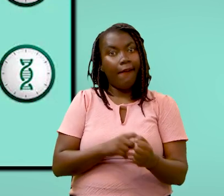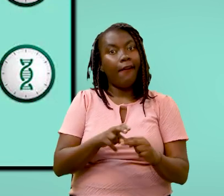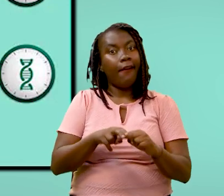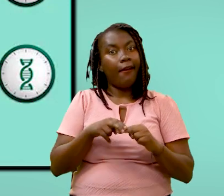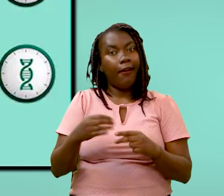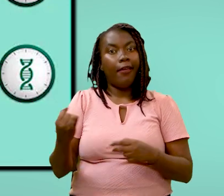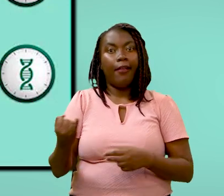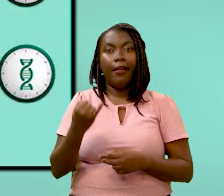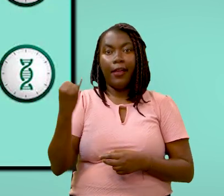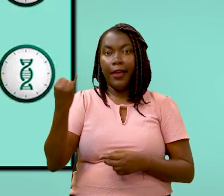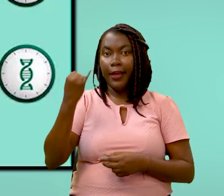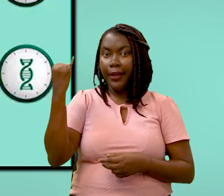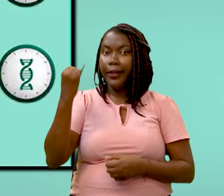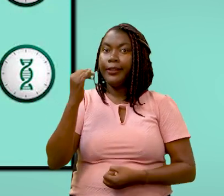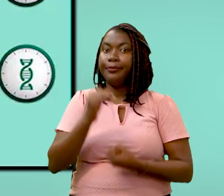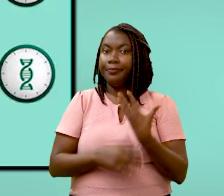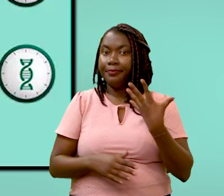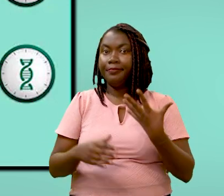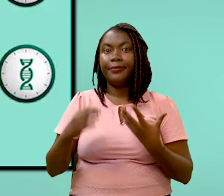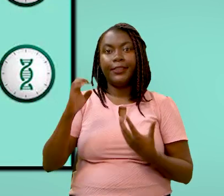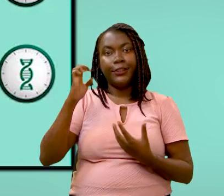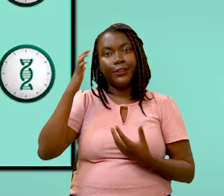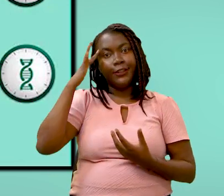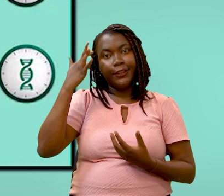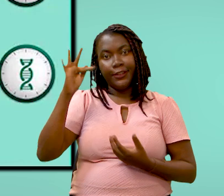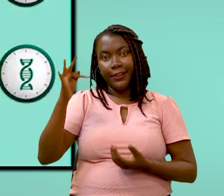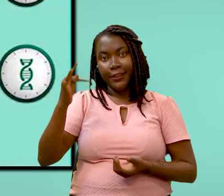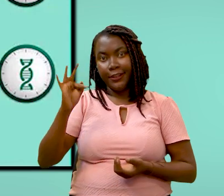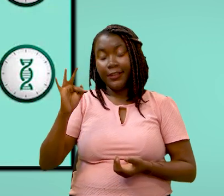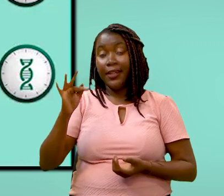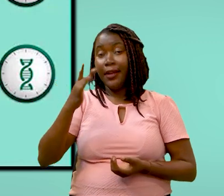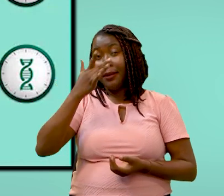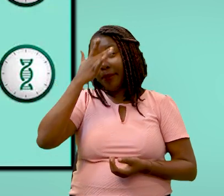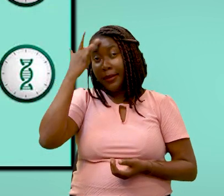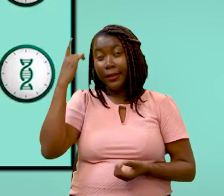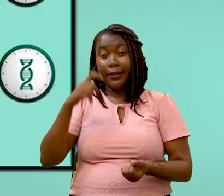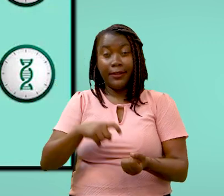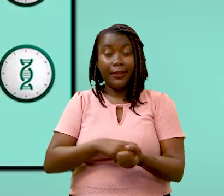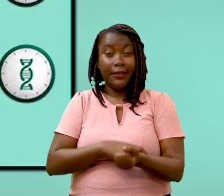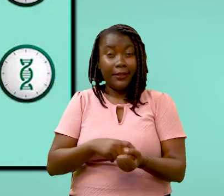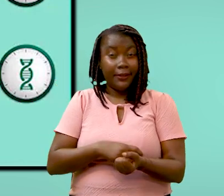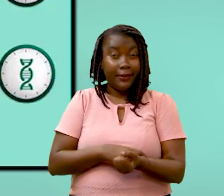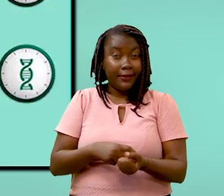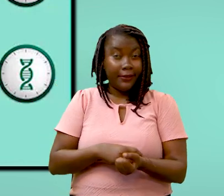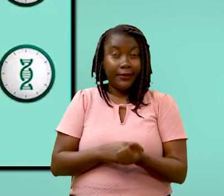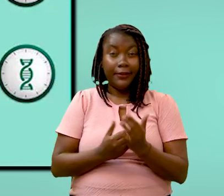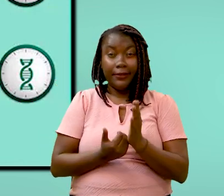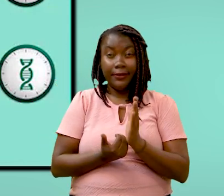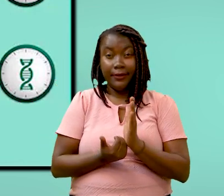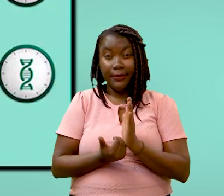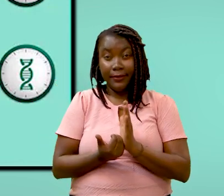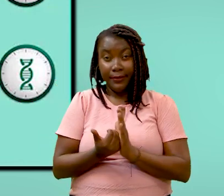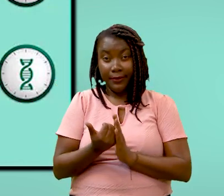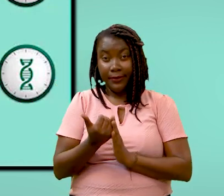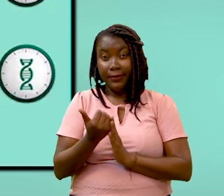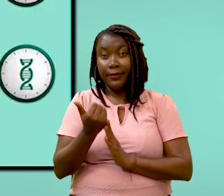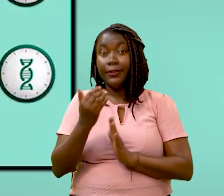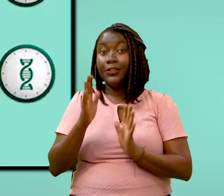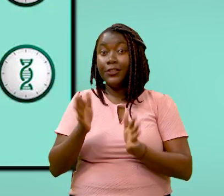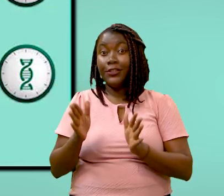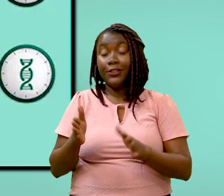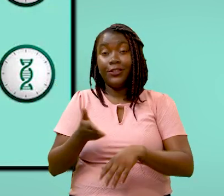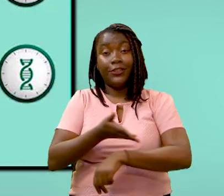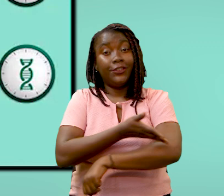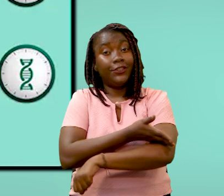fator importantíssimo de desencadear enxaqueca. A pessoa, sob uma situação de tensão, que já tem